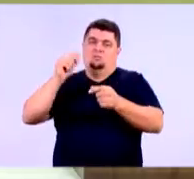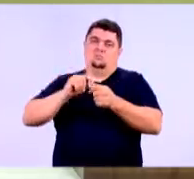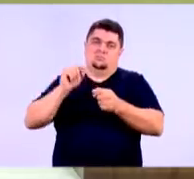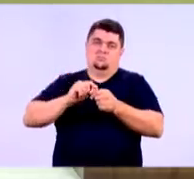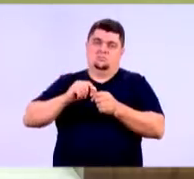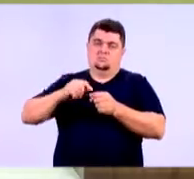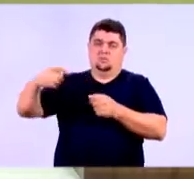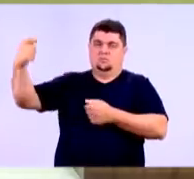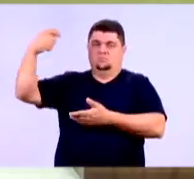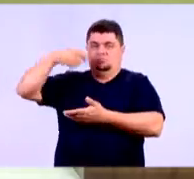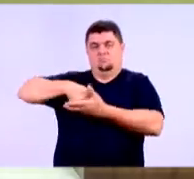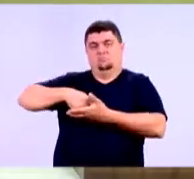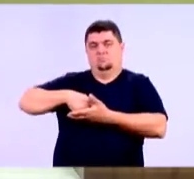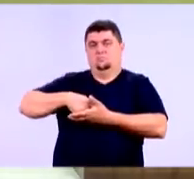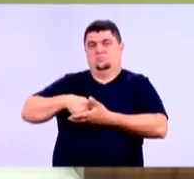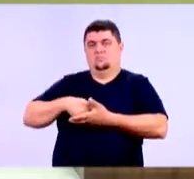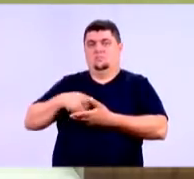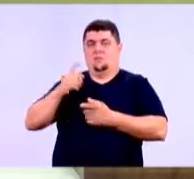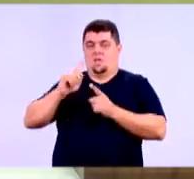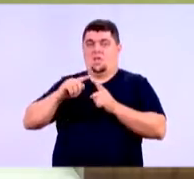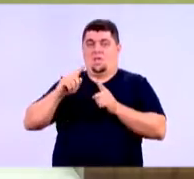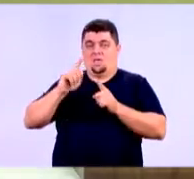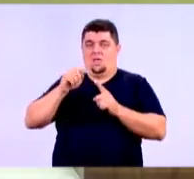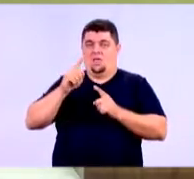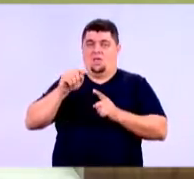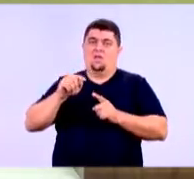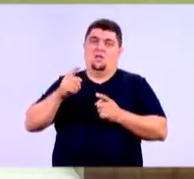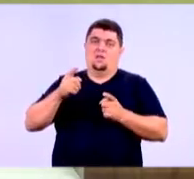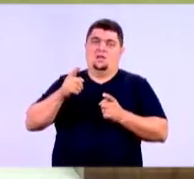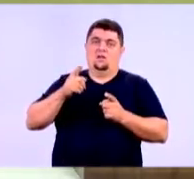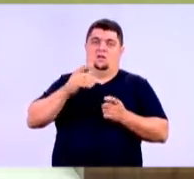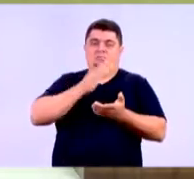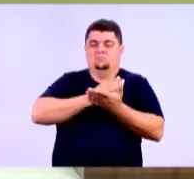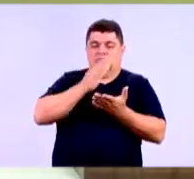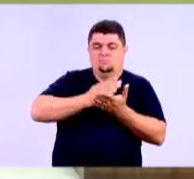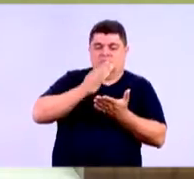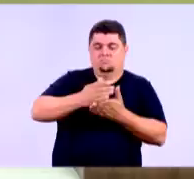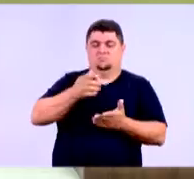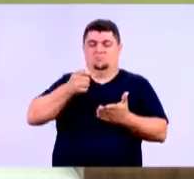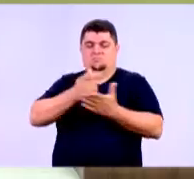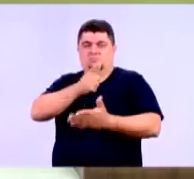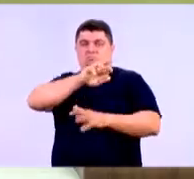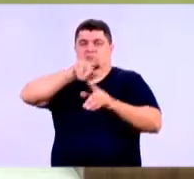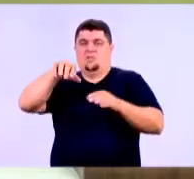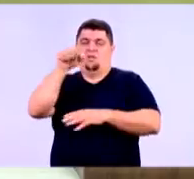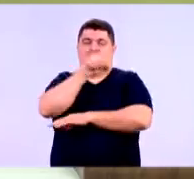investidos na sua empresa. Ele é o maquinário que você comprou financiado,